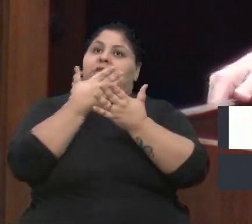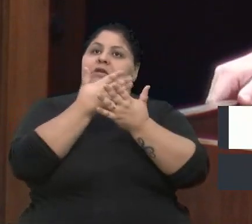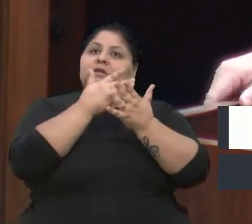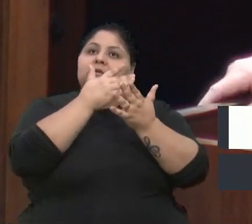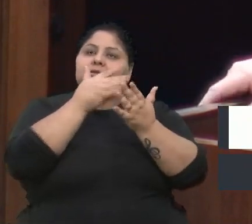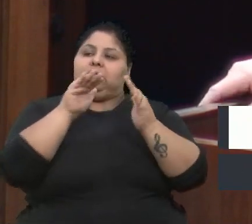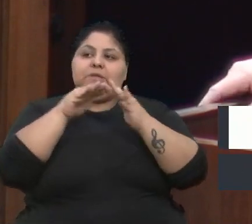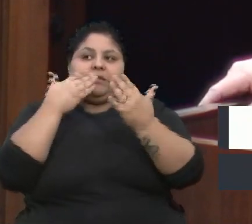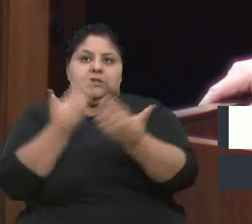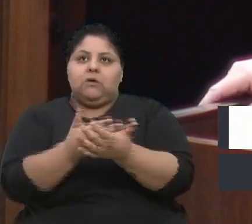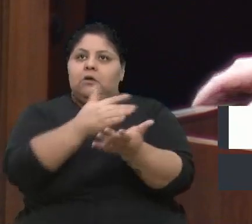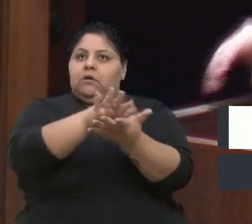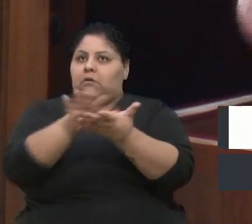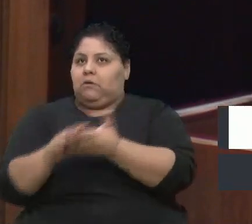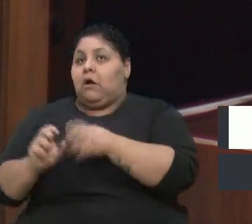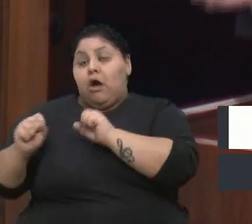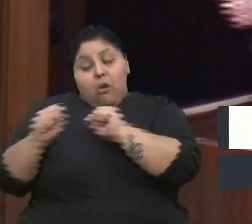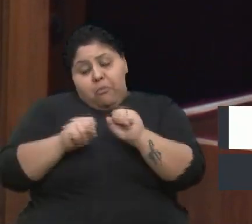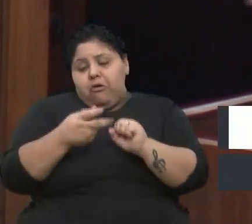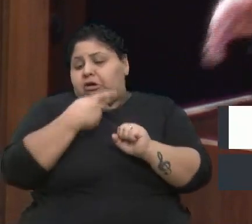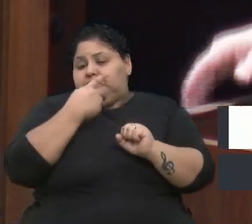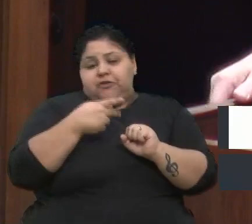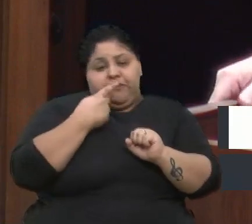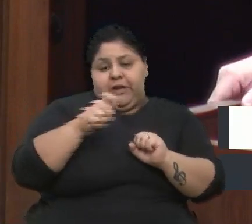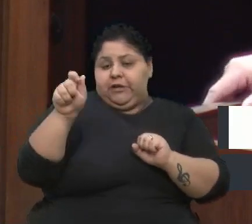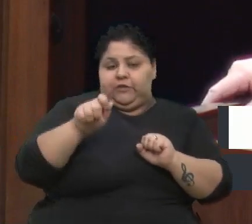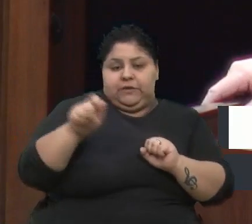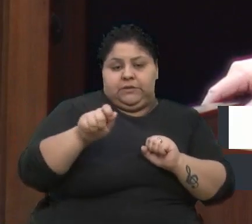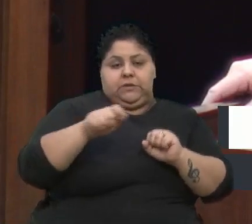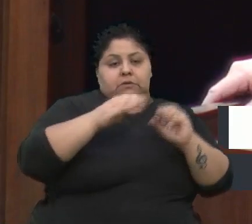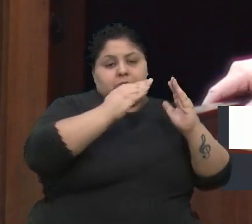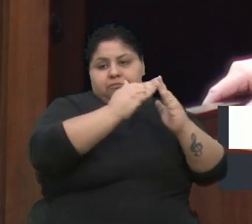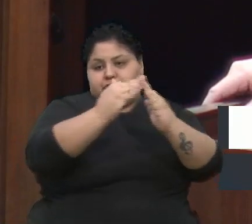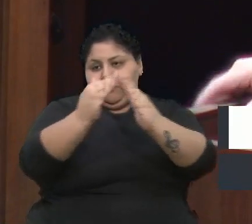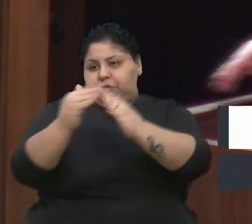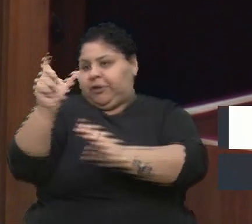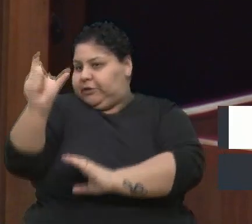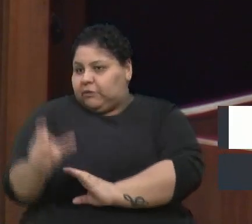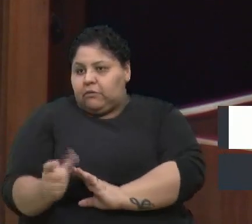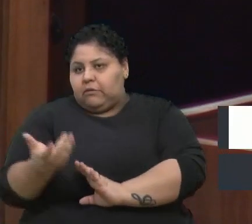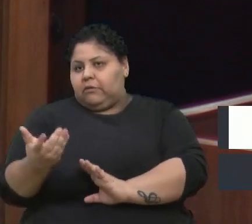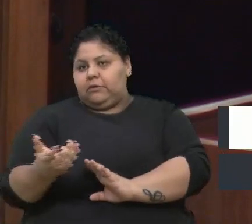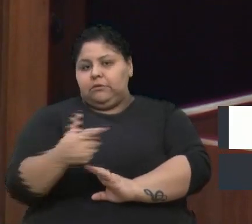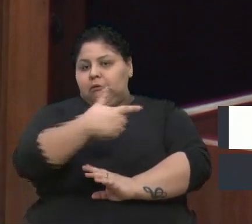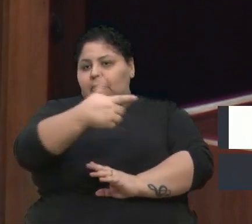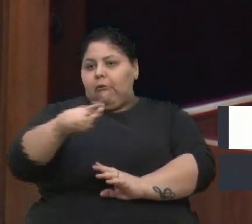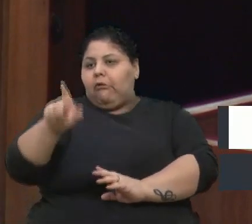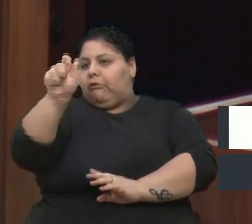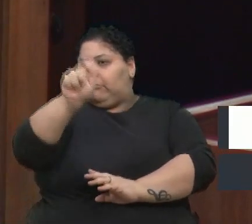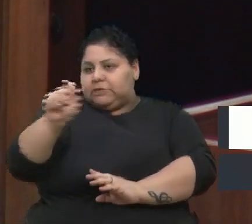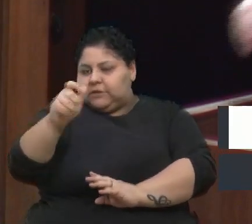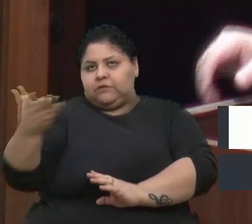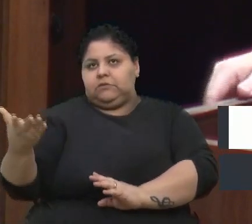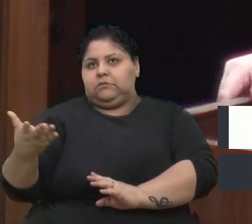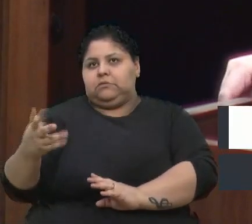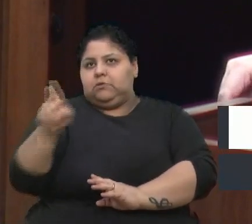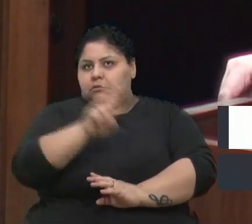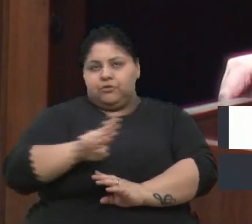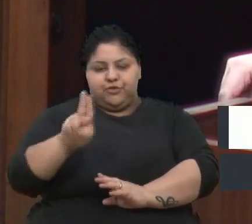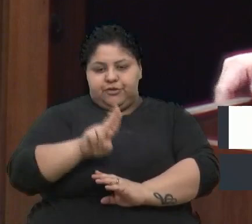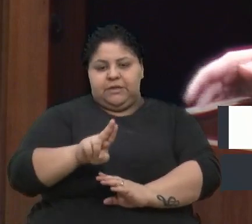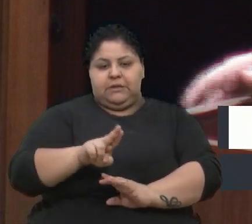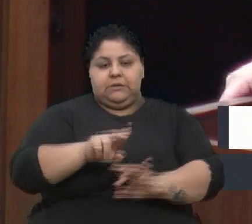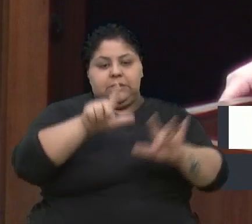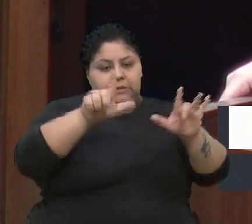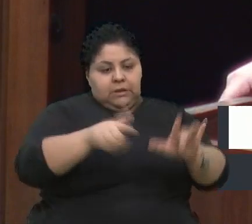falar de associação de moradores, podemos falar de outras associações, enfim, que são utilizadas em áreas